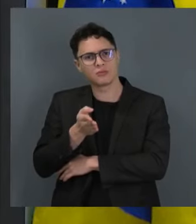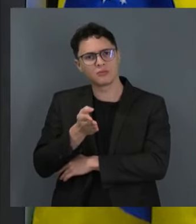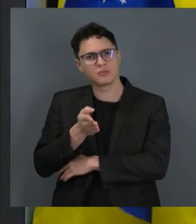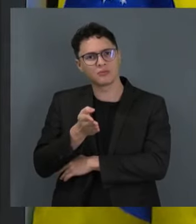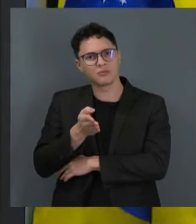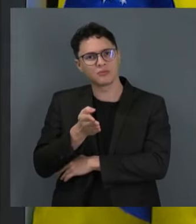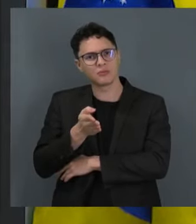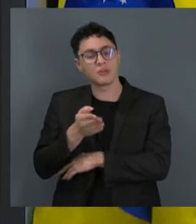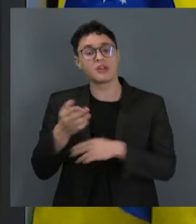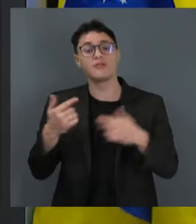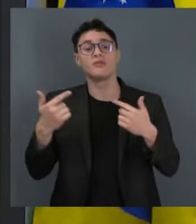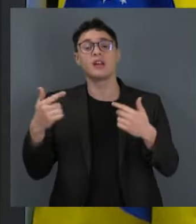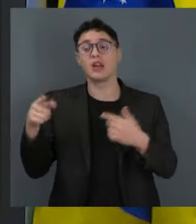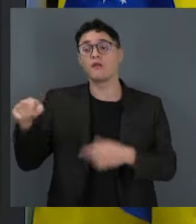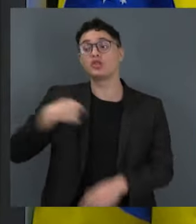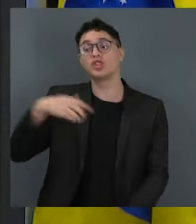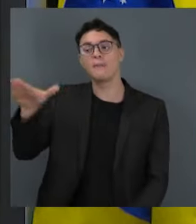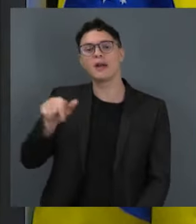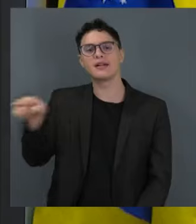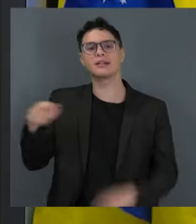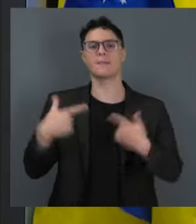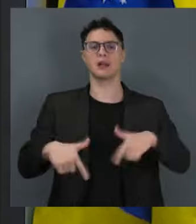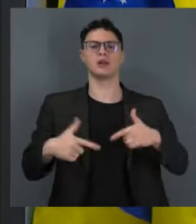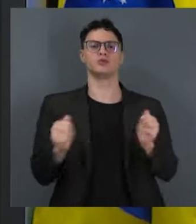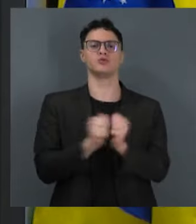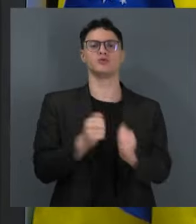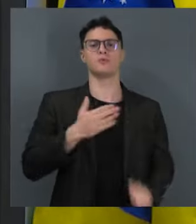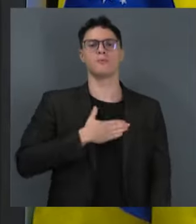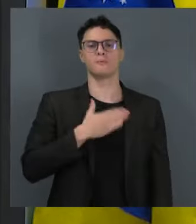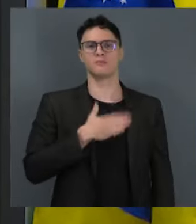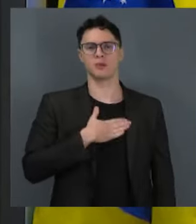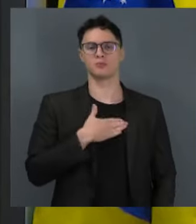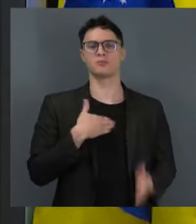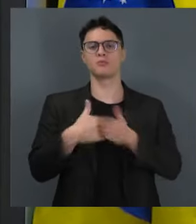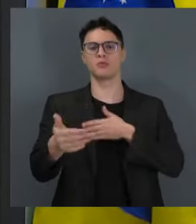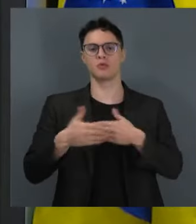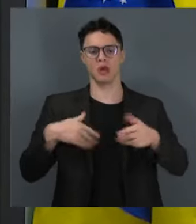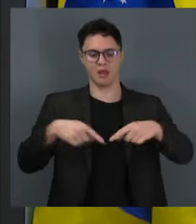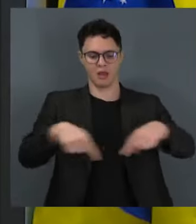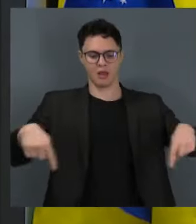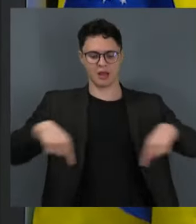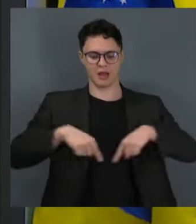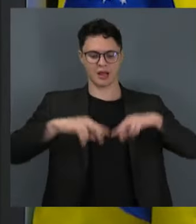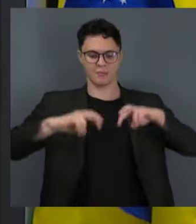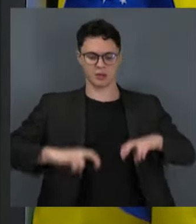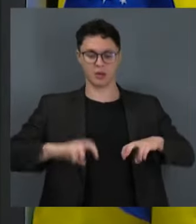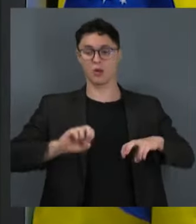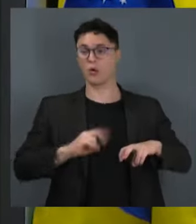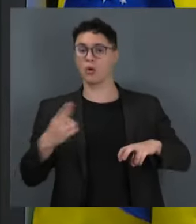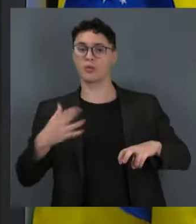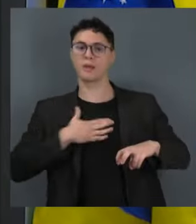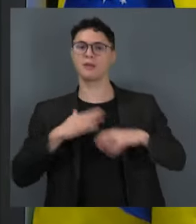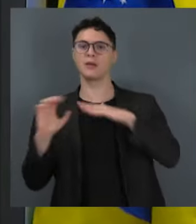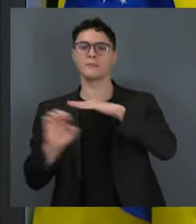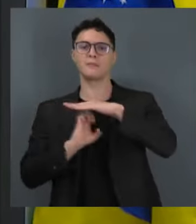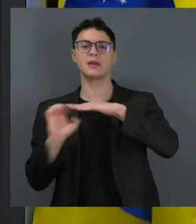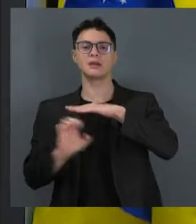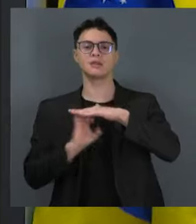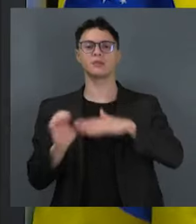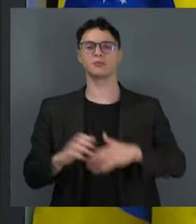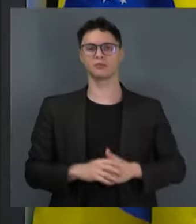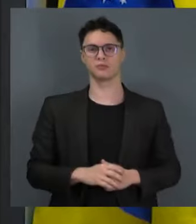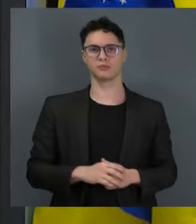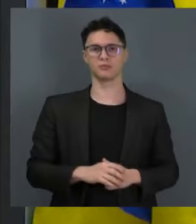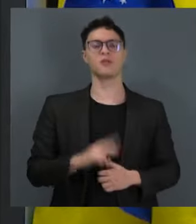ela vai trabalhar comigo seja no gabinete seja na minha empresa